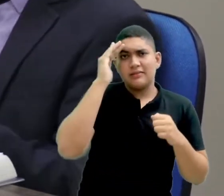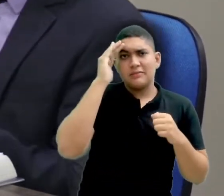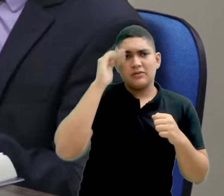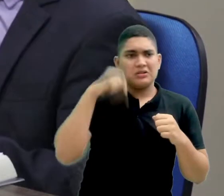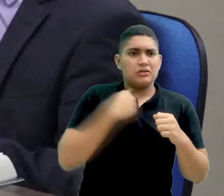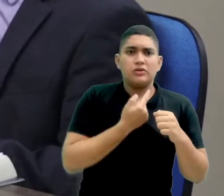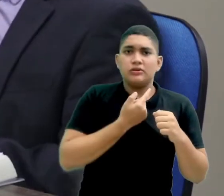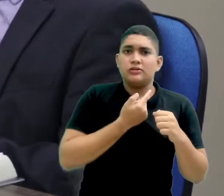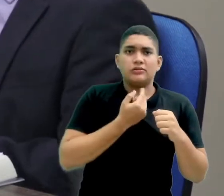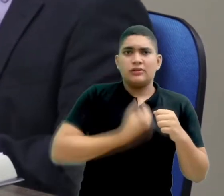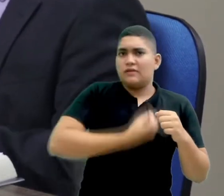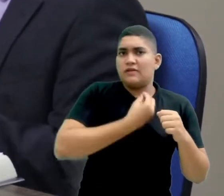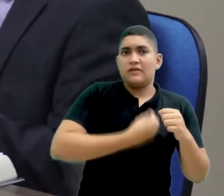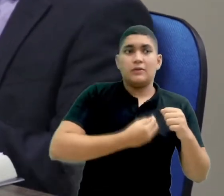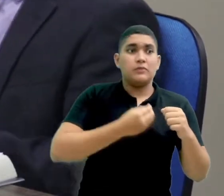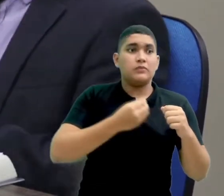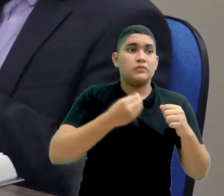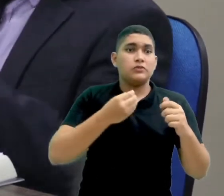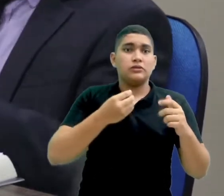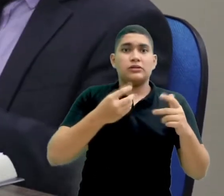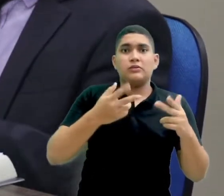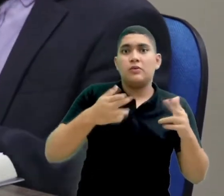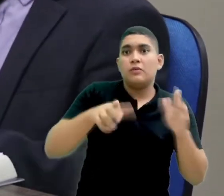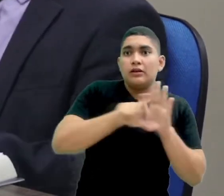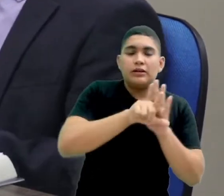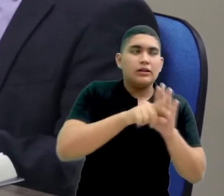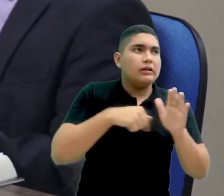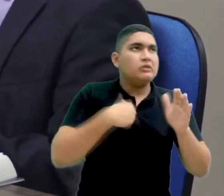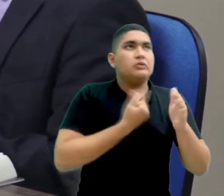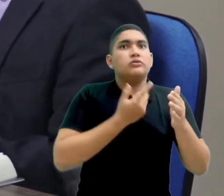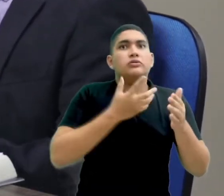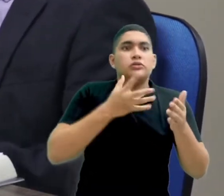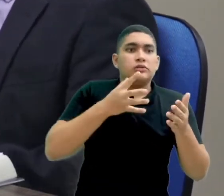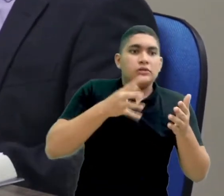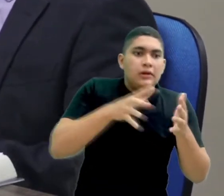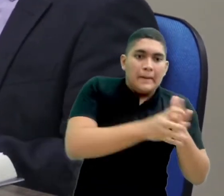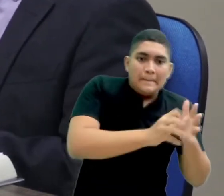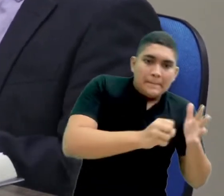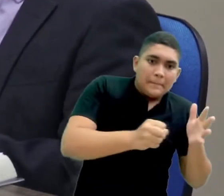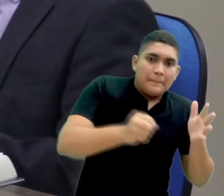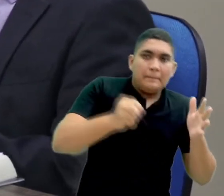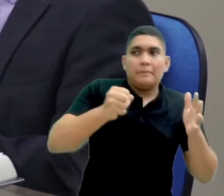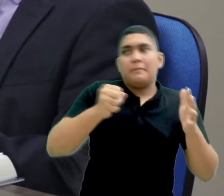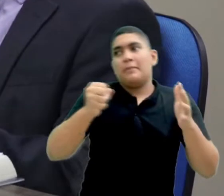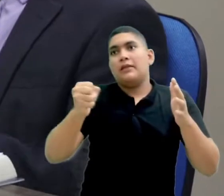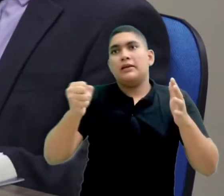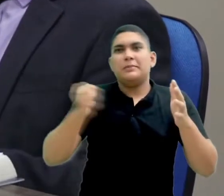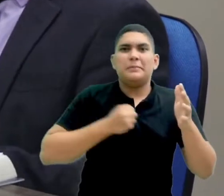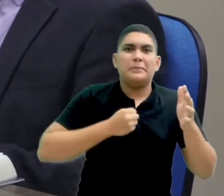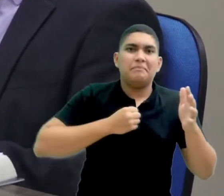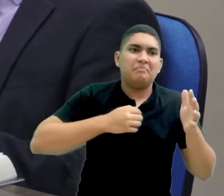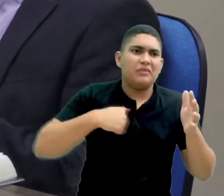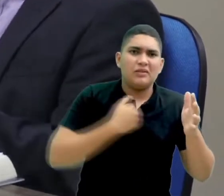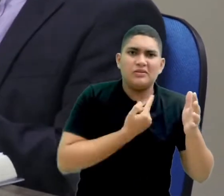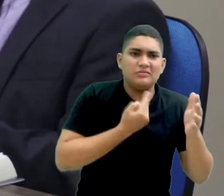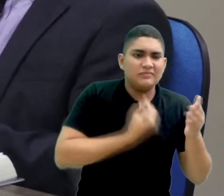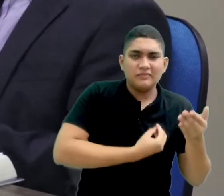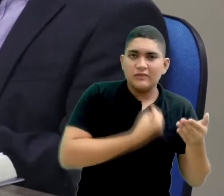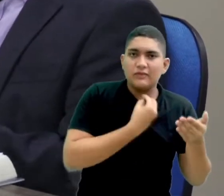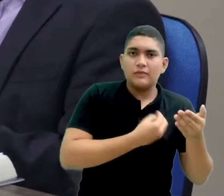a lei, nós não guardamos a lei cerimonial, a lei moral e por aí vai, nós não vivemos. E